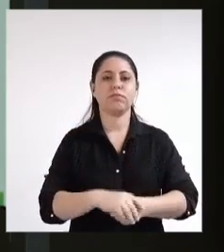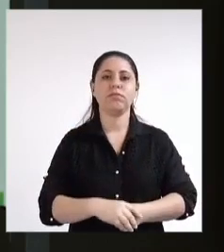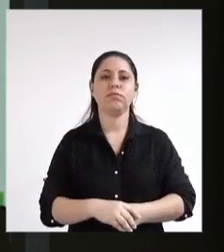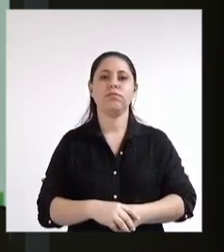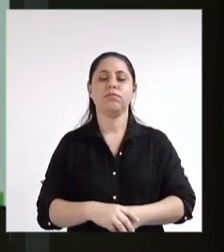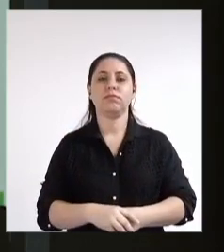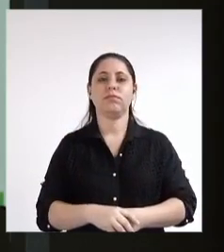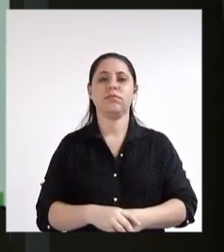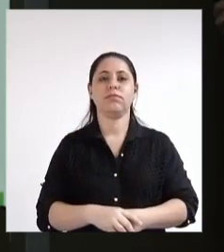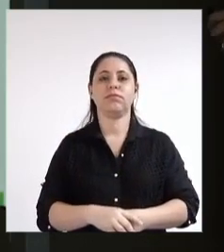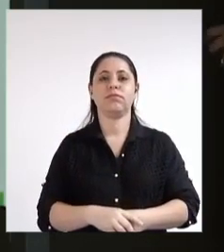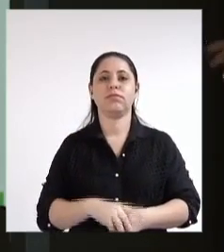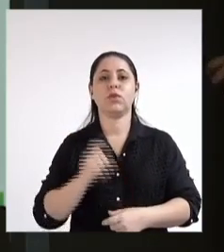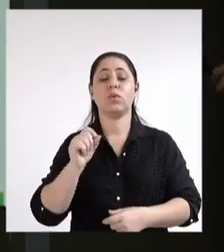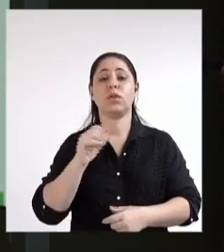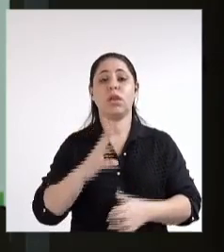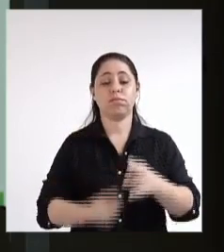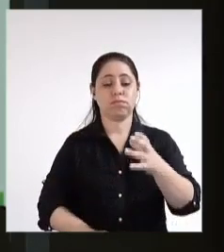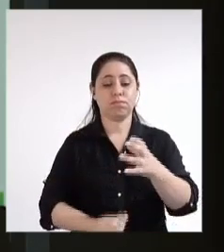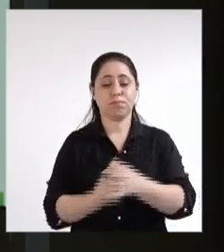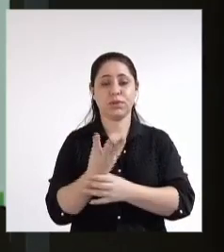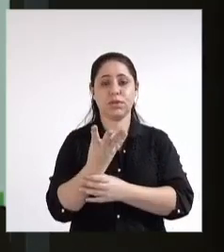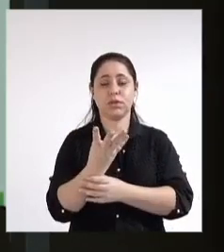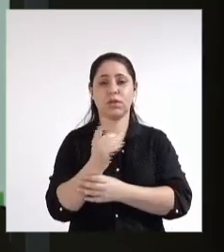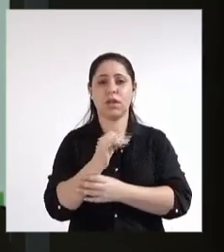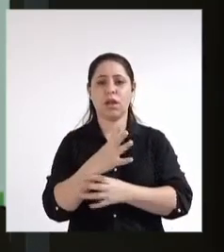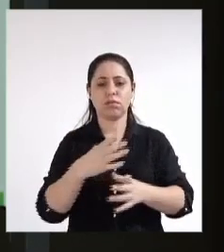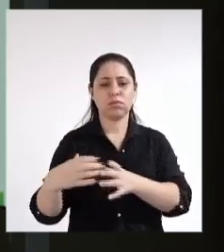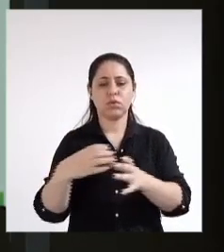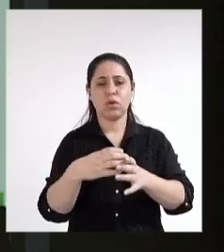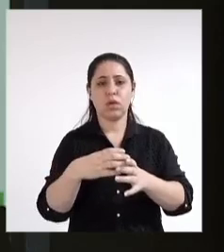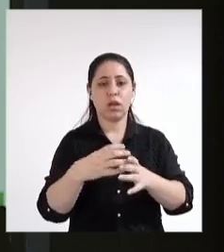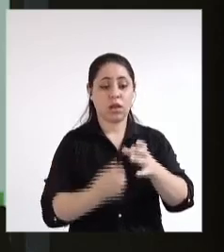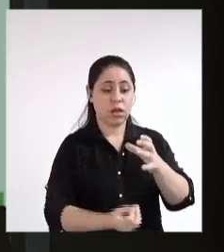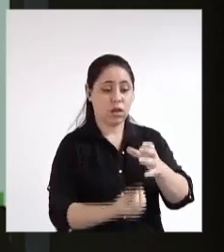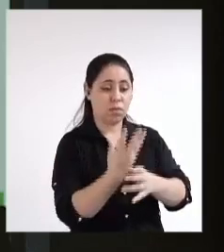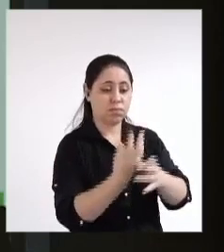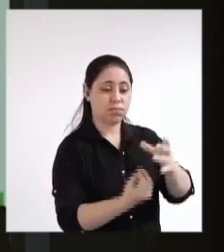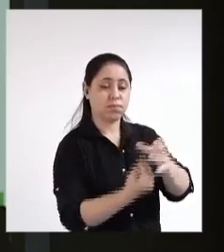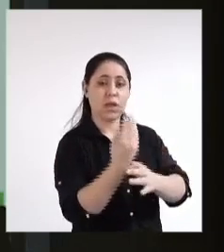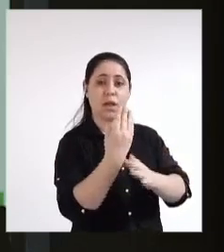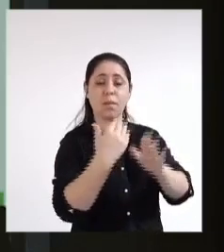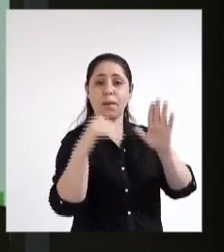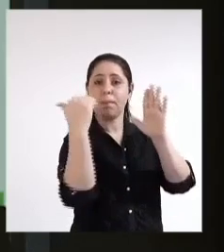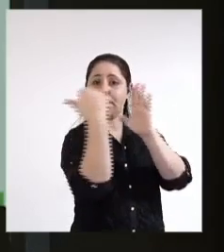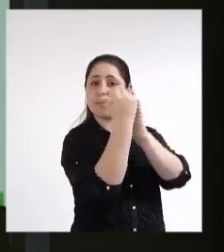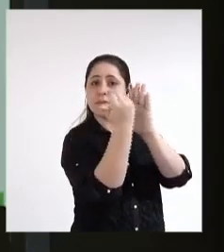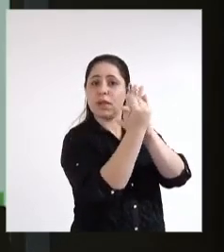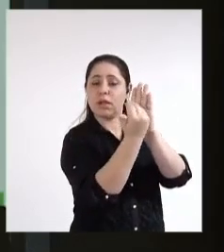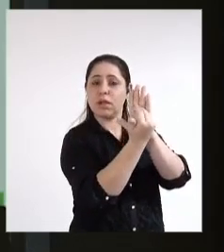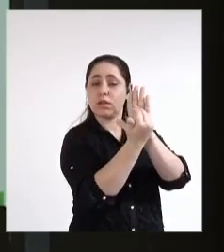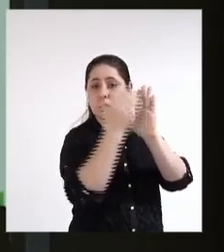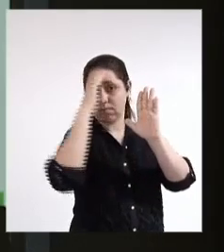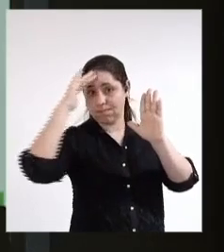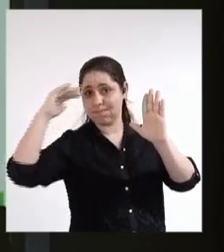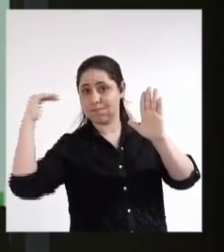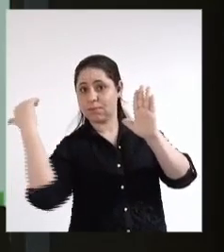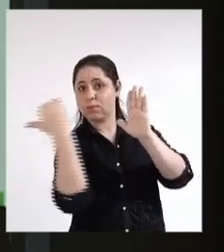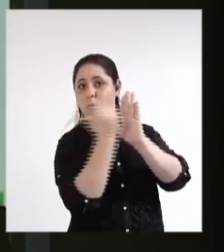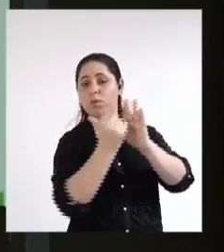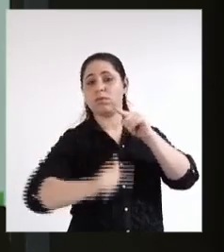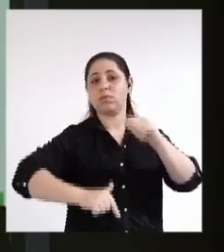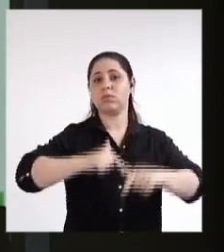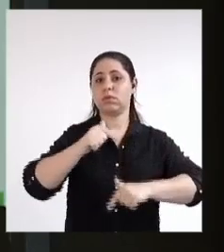é o que é implantar a unidade de conservação existentes nós criamos então uma série de metas que vão orientar o nosso trabalho pode orientar nós aqui também